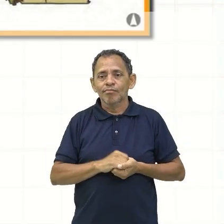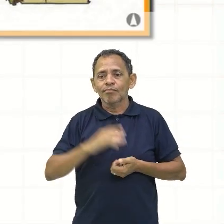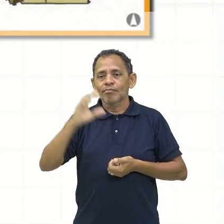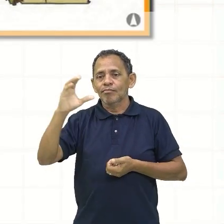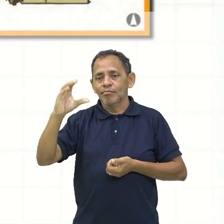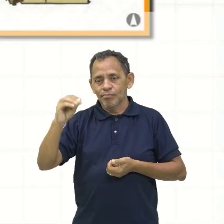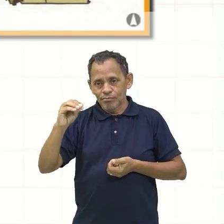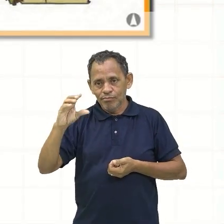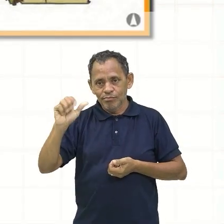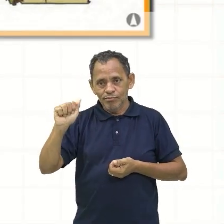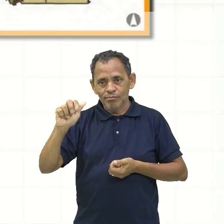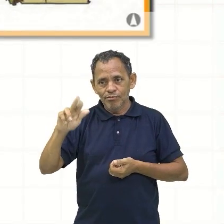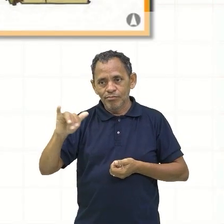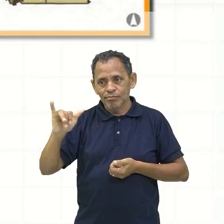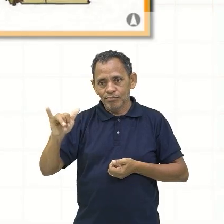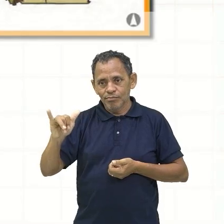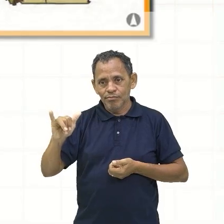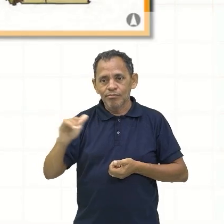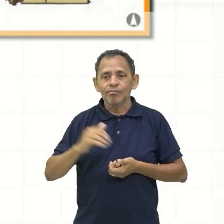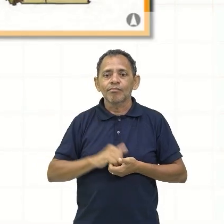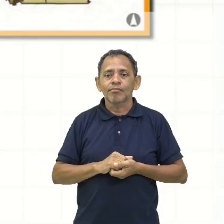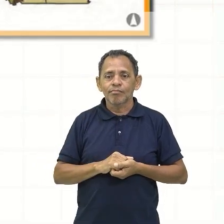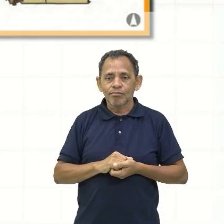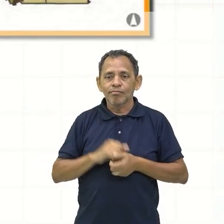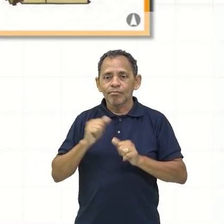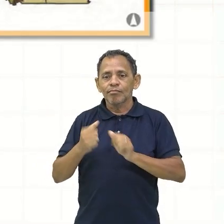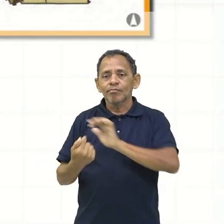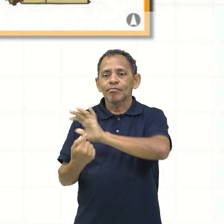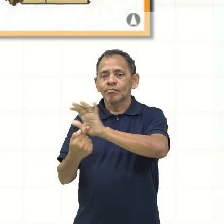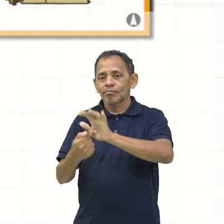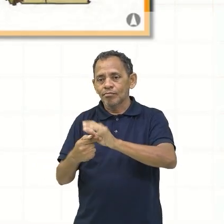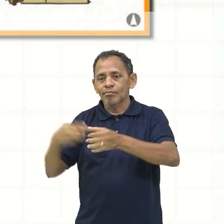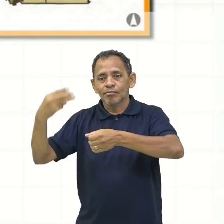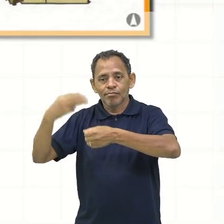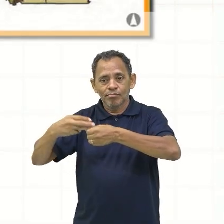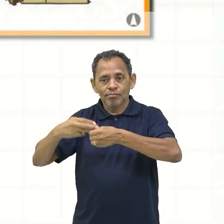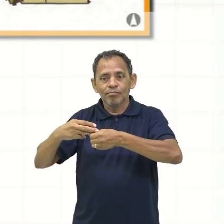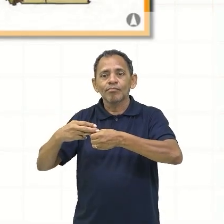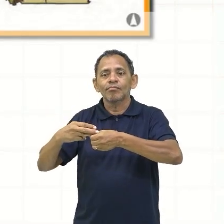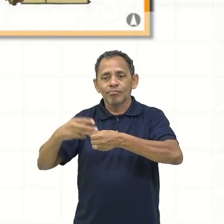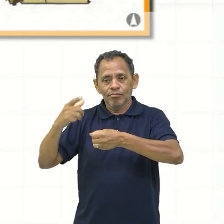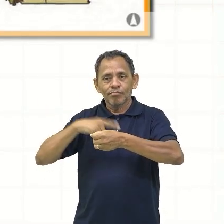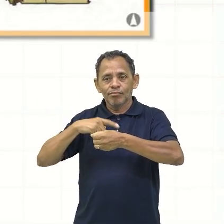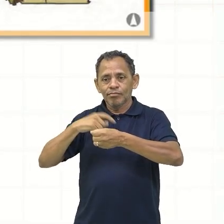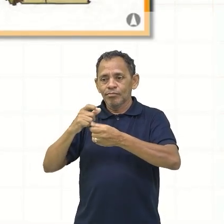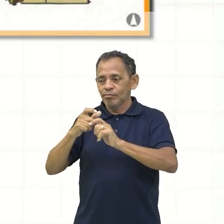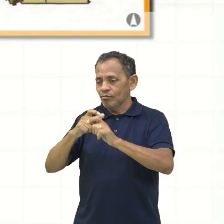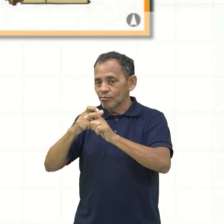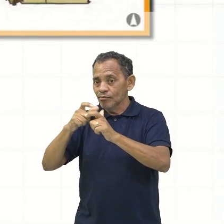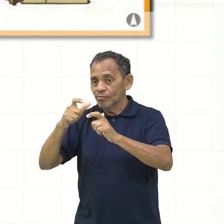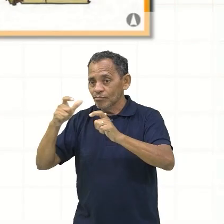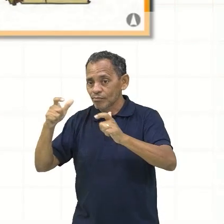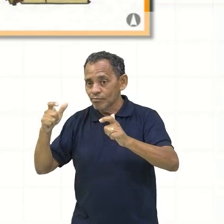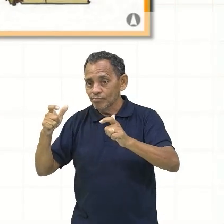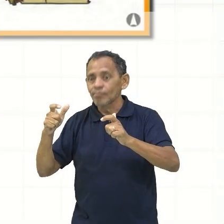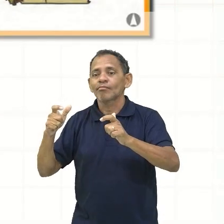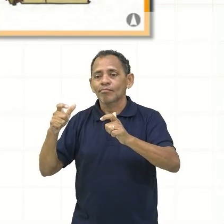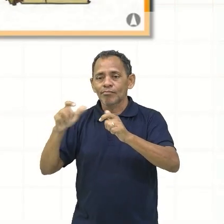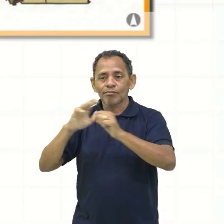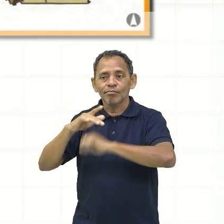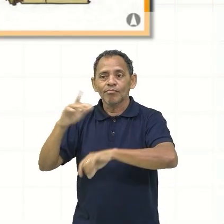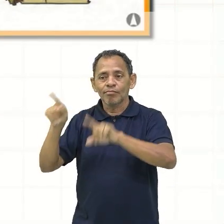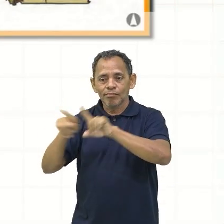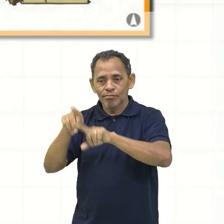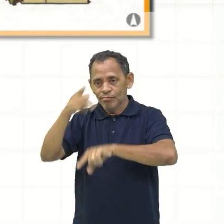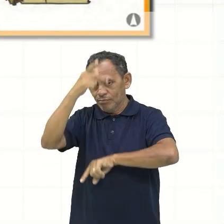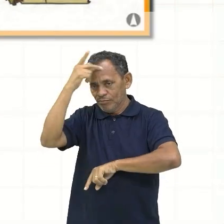né, por exemplo, a gente pode destacar que é um município que há muitas pessoas vivendo nas áreas